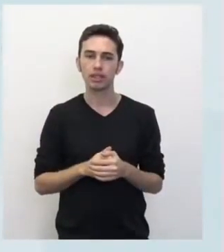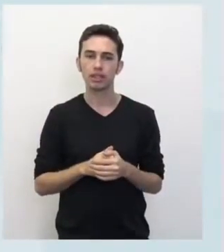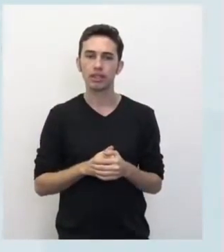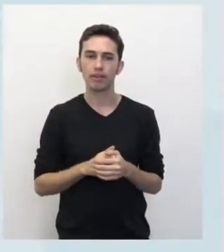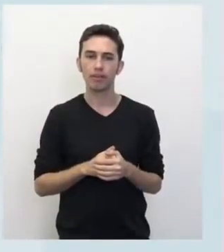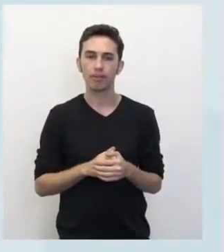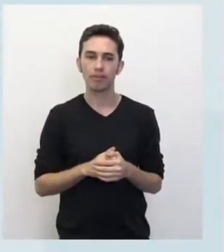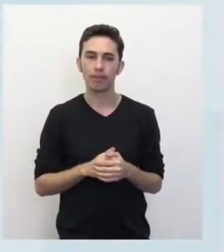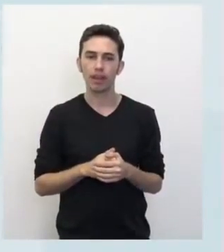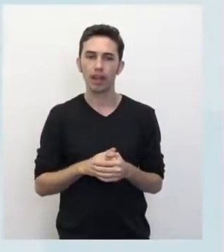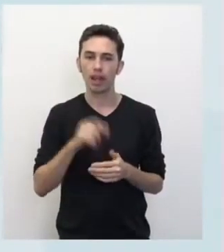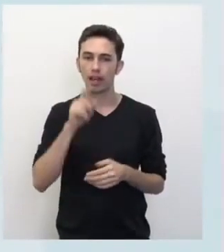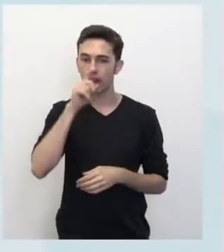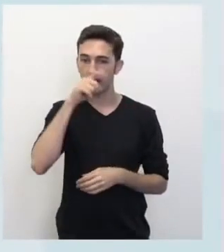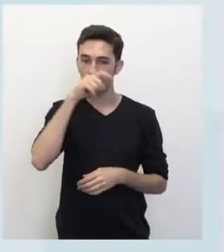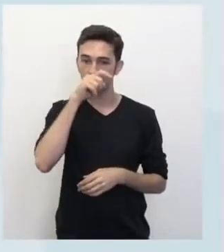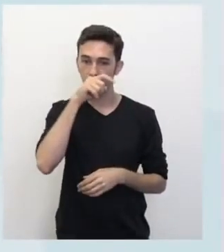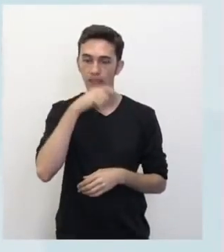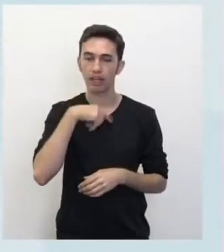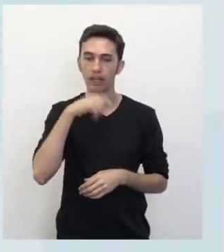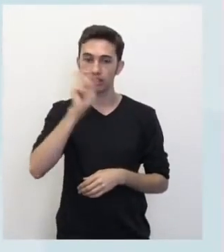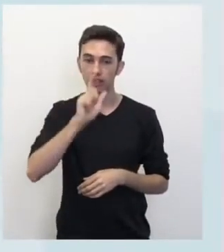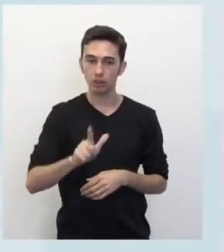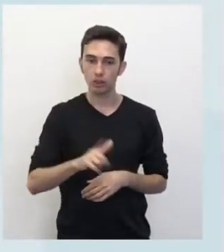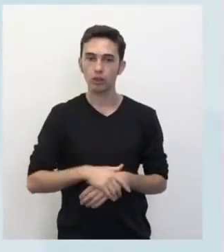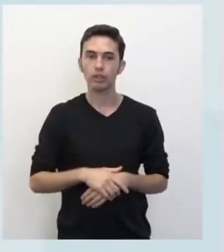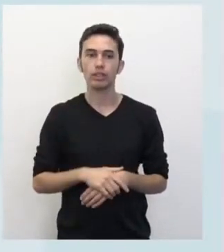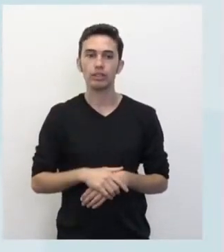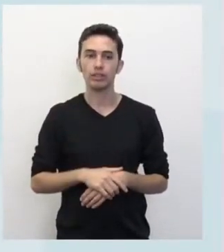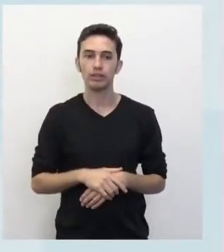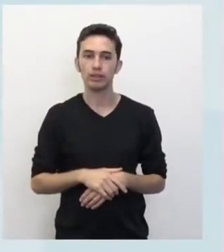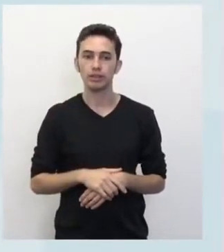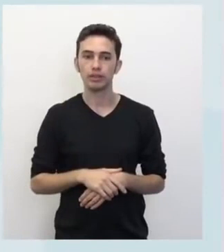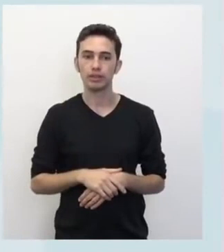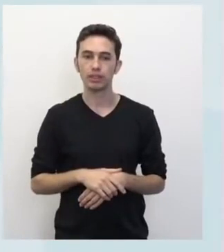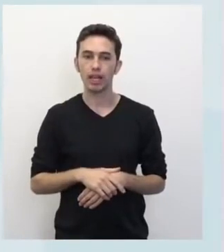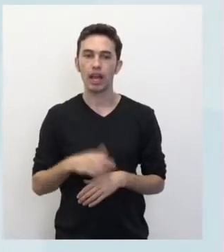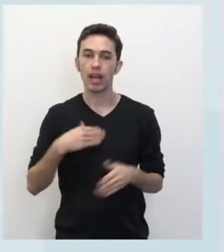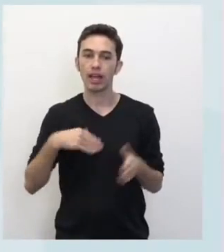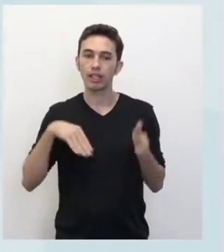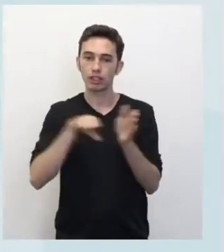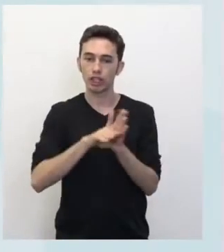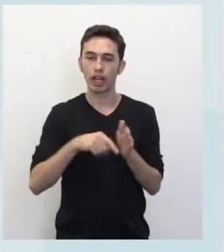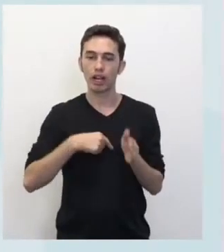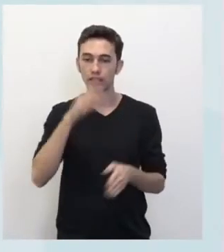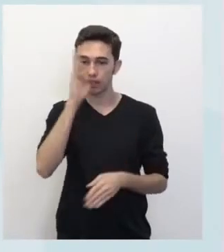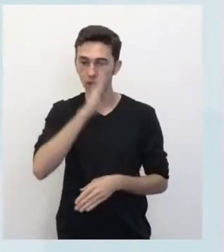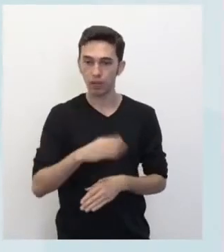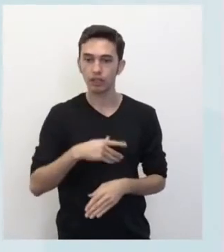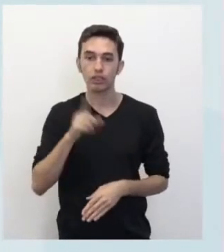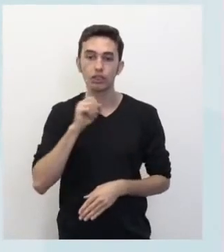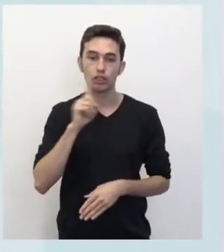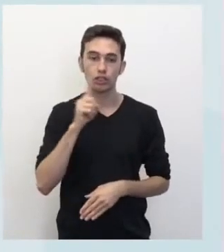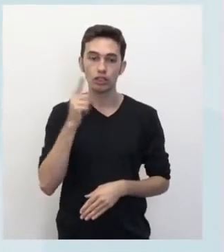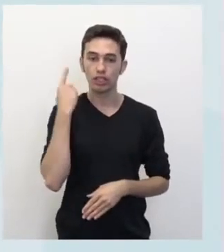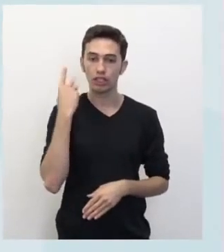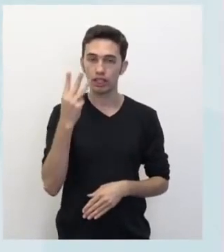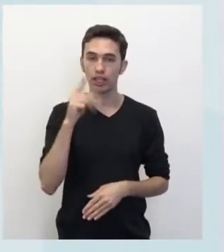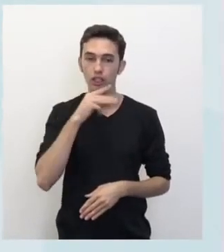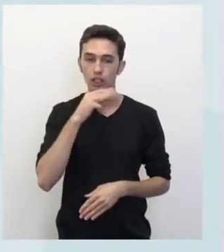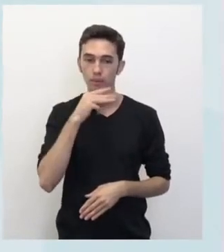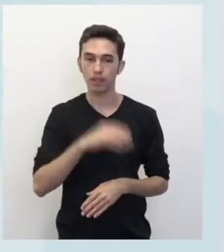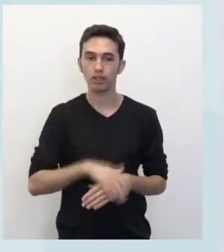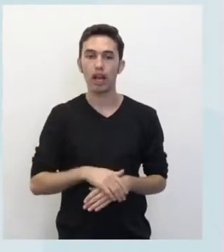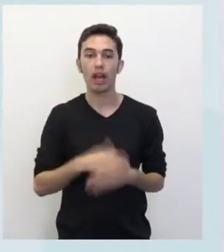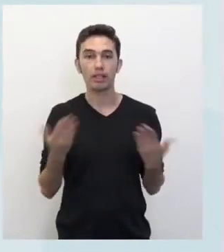azuis, aí tem esse nome bonito que eu até travei na hora de ler, chegaram ao Brasil no dia 3 de março. Desde então, seguem